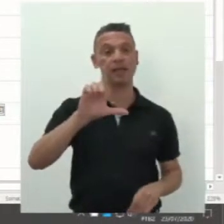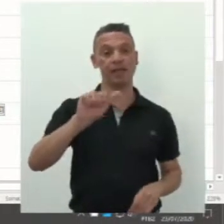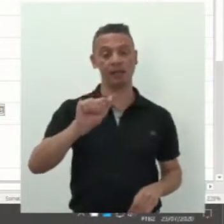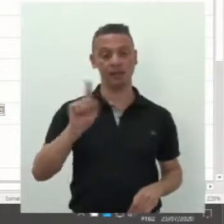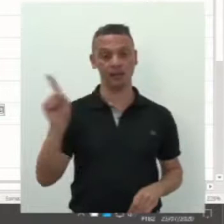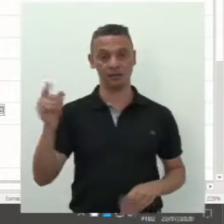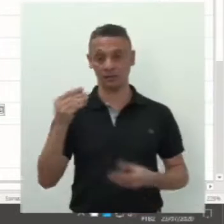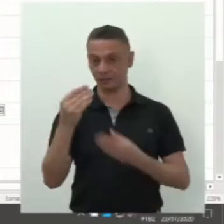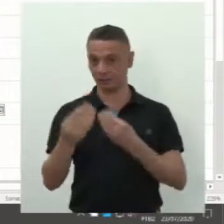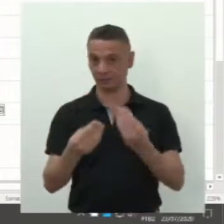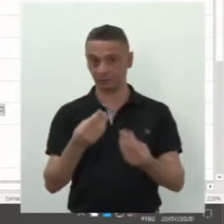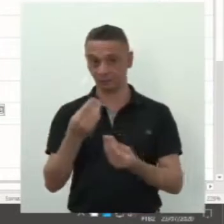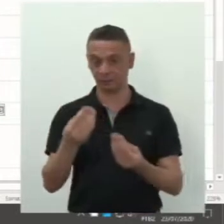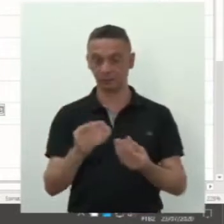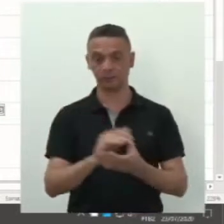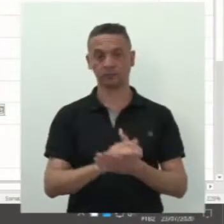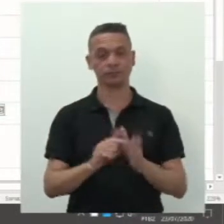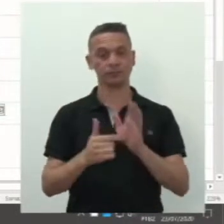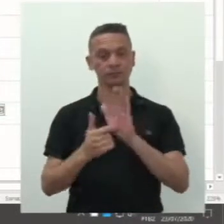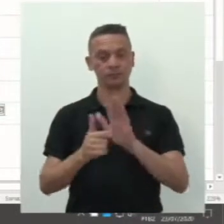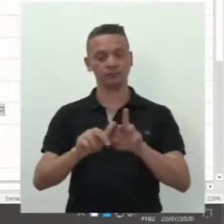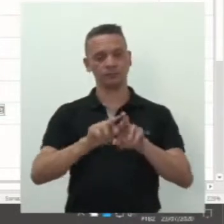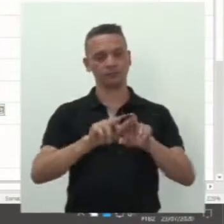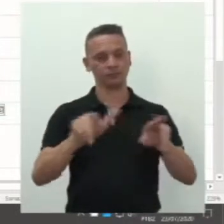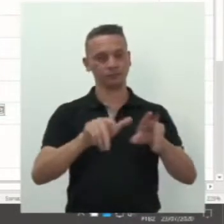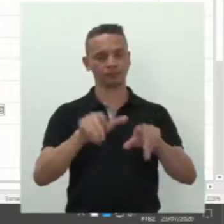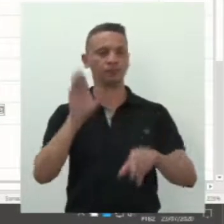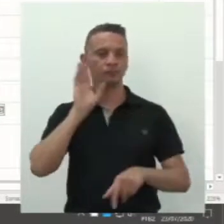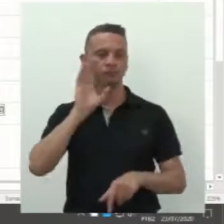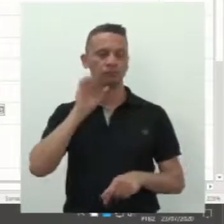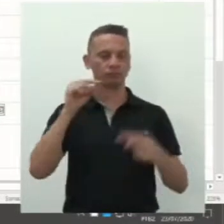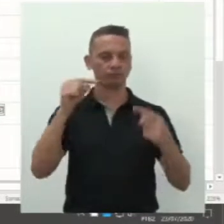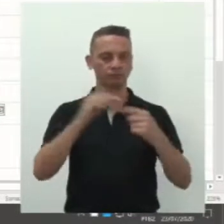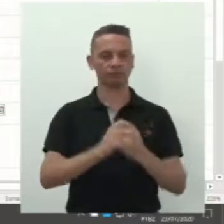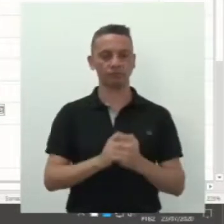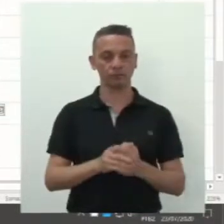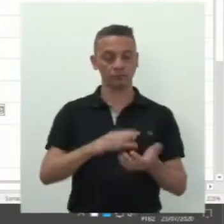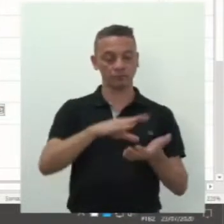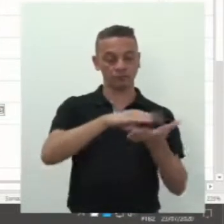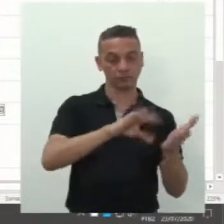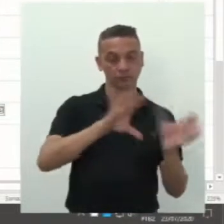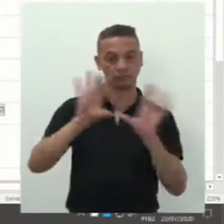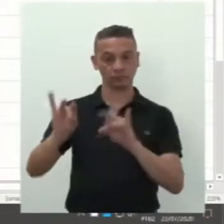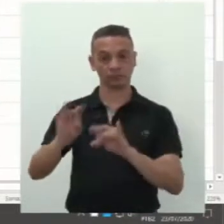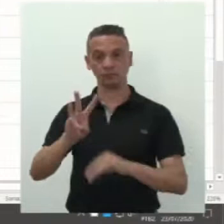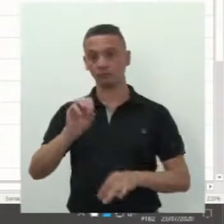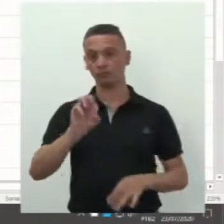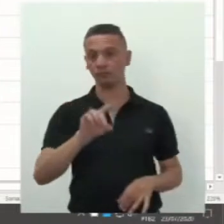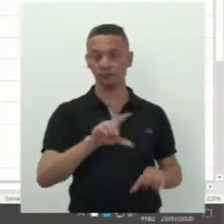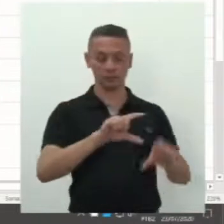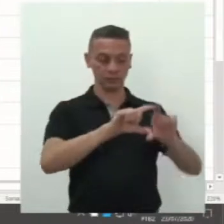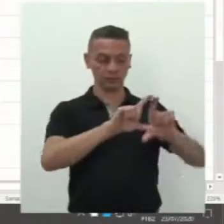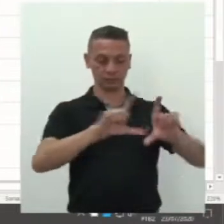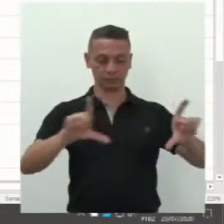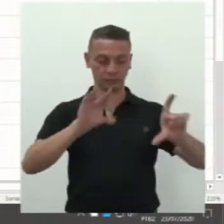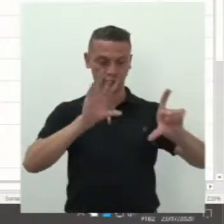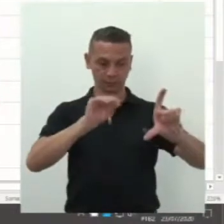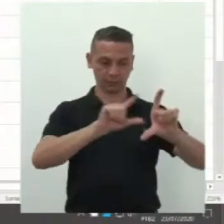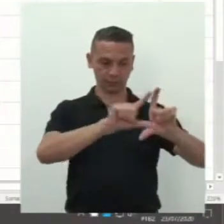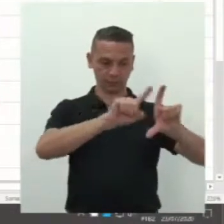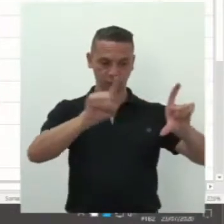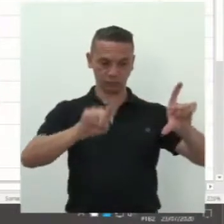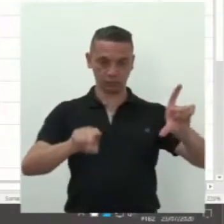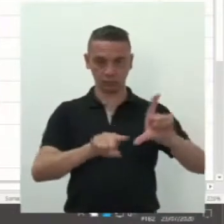uma tabela, ele vai ter algumas opções a mais bem interessantes. Mas para eu copiar e colar para o Word, eu seleciono meus dados,